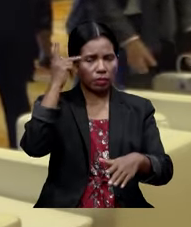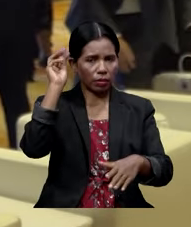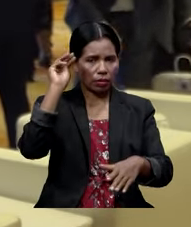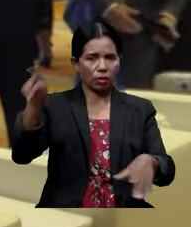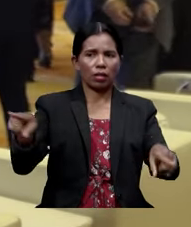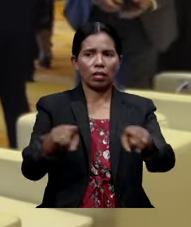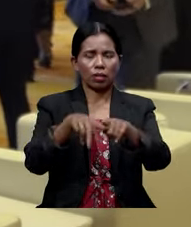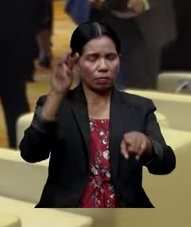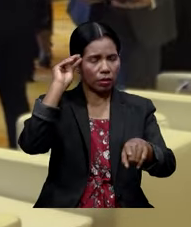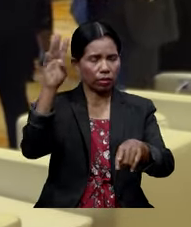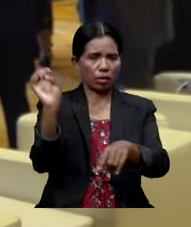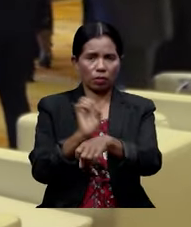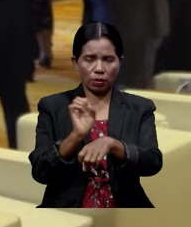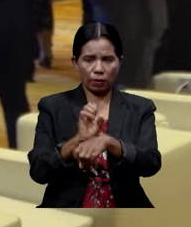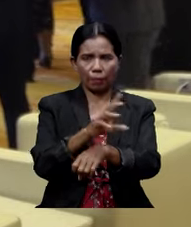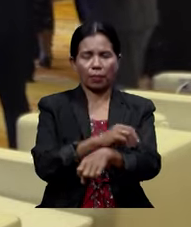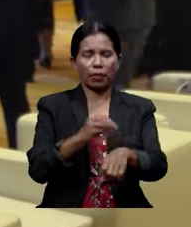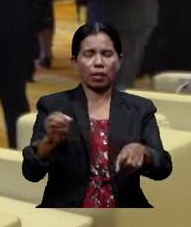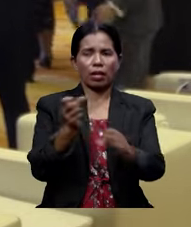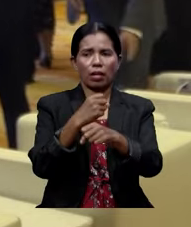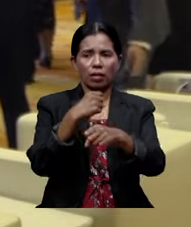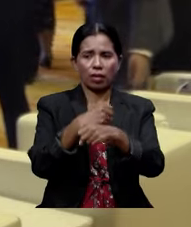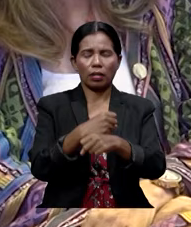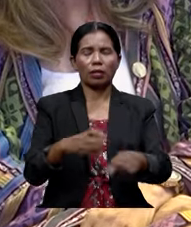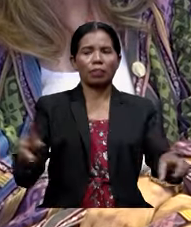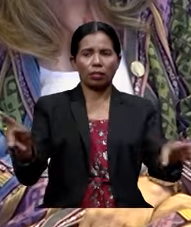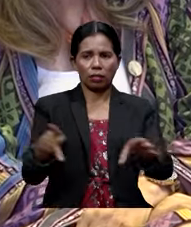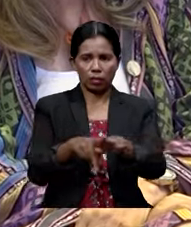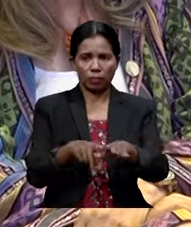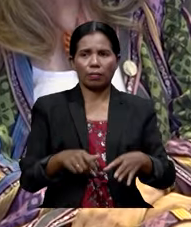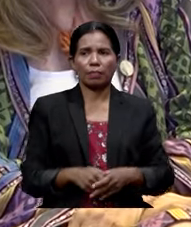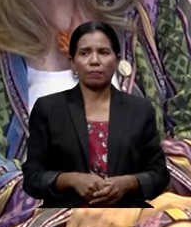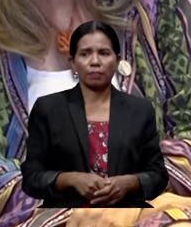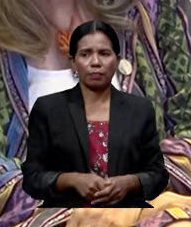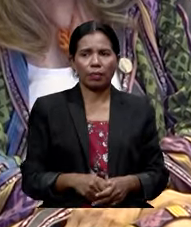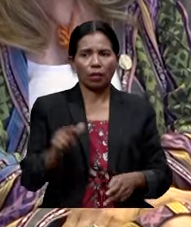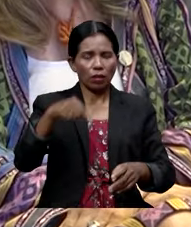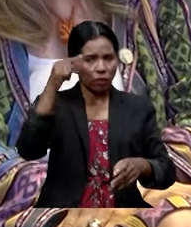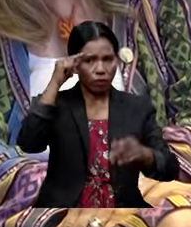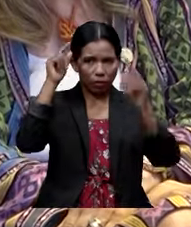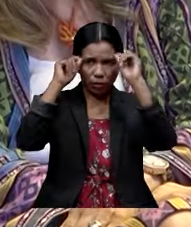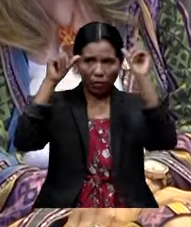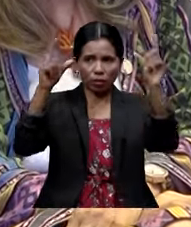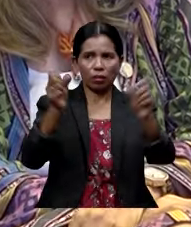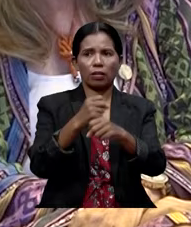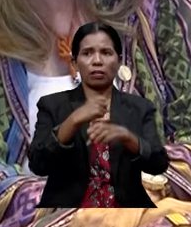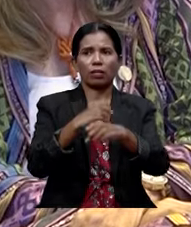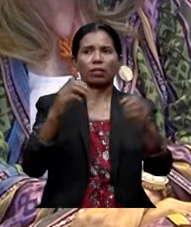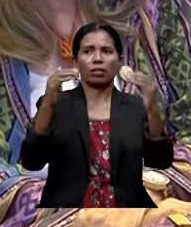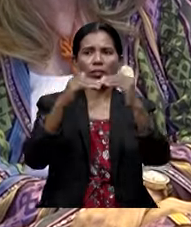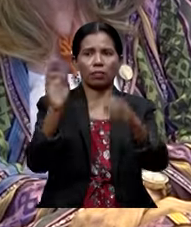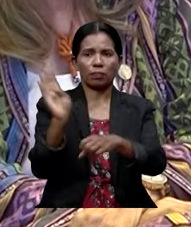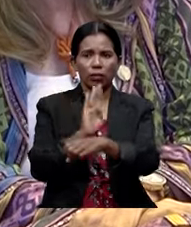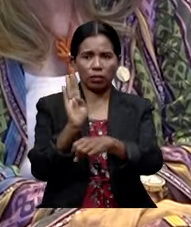ministro corações económicos iniciativa halo forum de né vamos participa antes né governo Timor Leste realizou na forum business